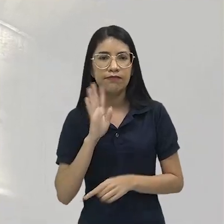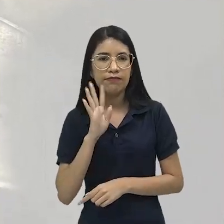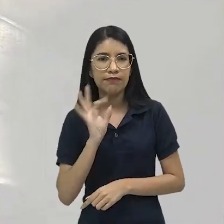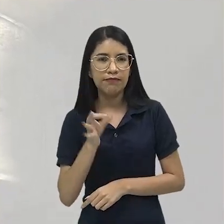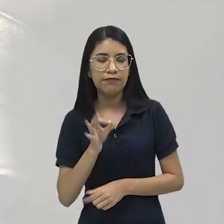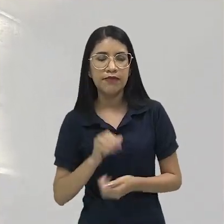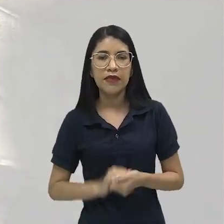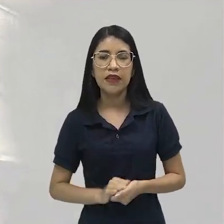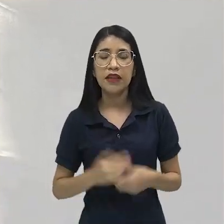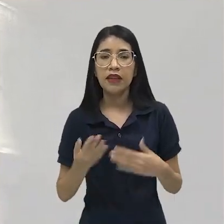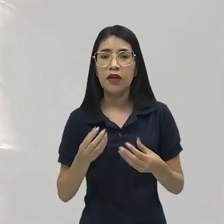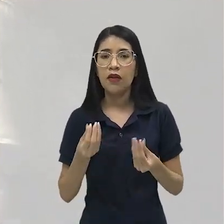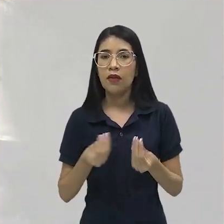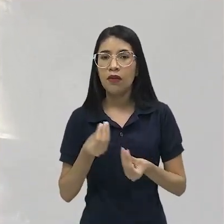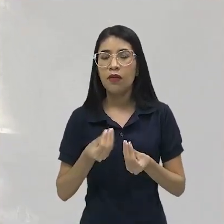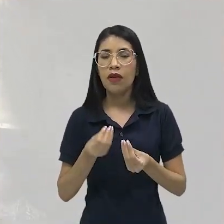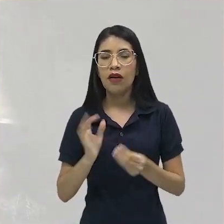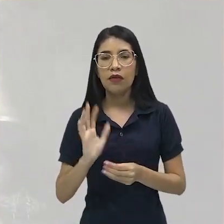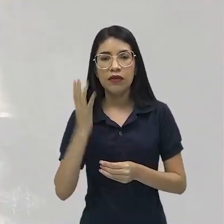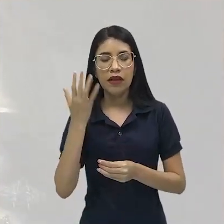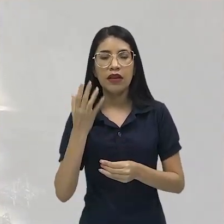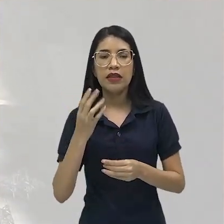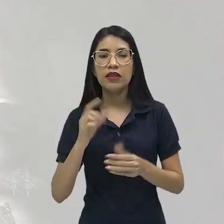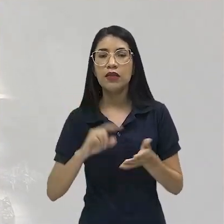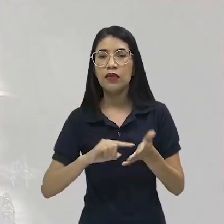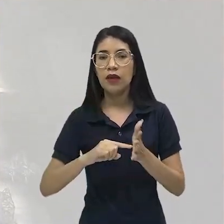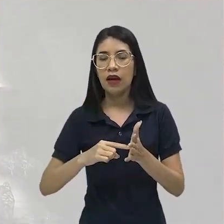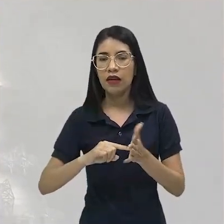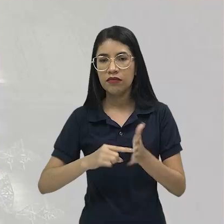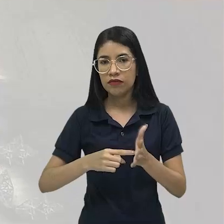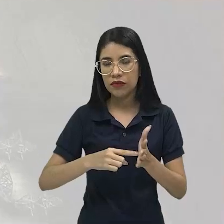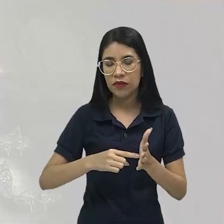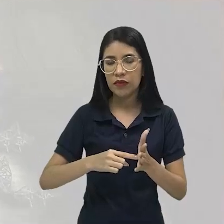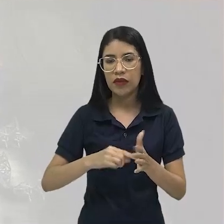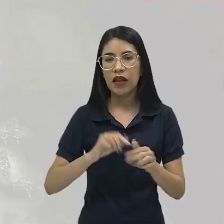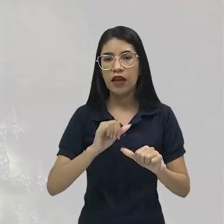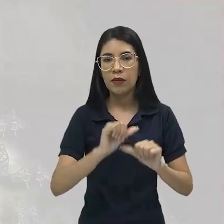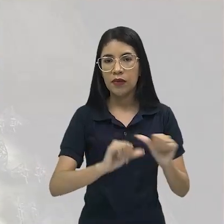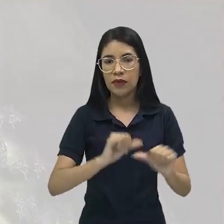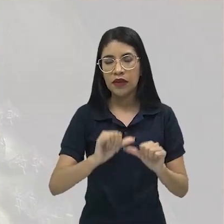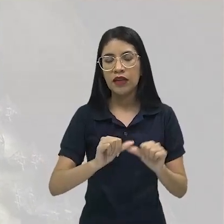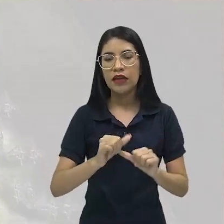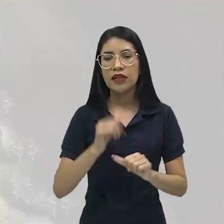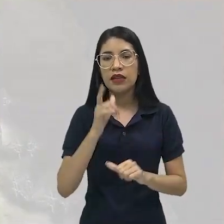E é assim que a hidrelétrica funciona e é assim que nós transformamos a